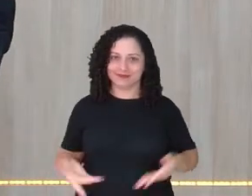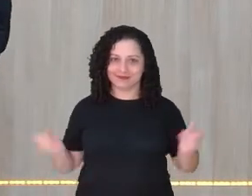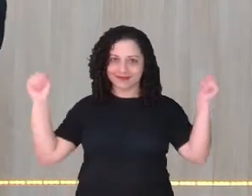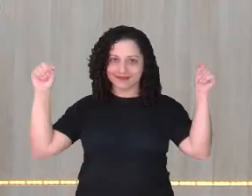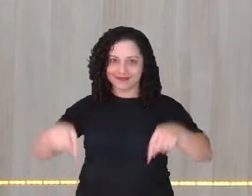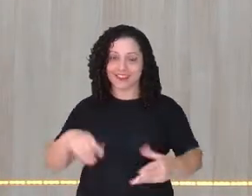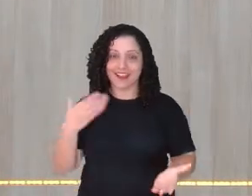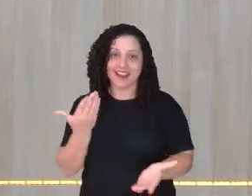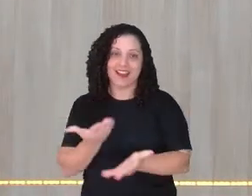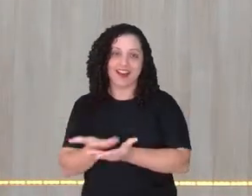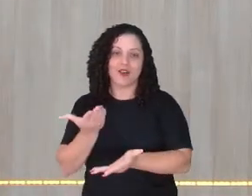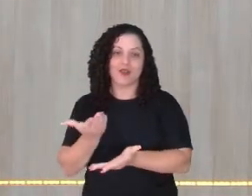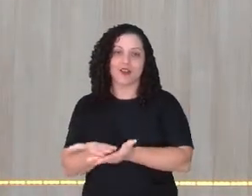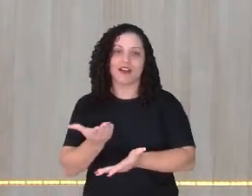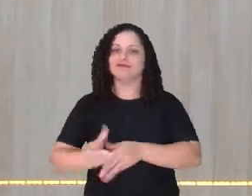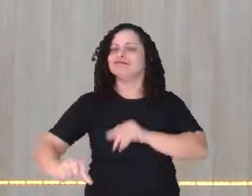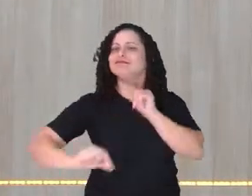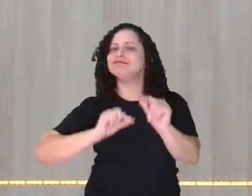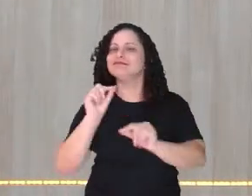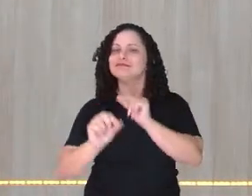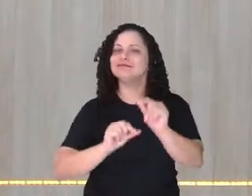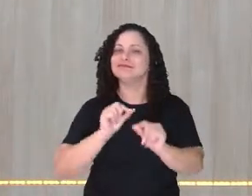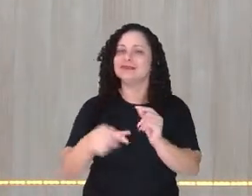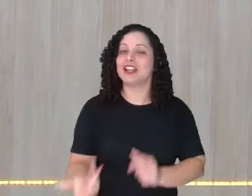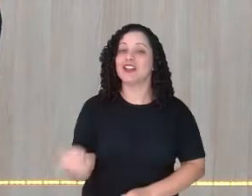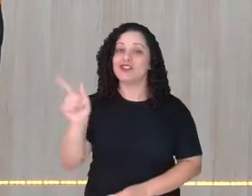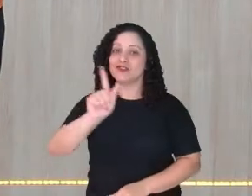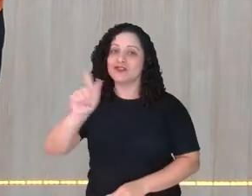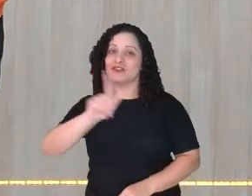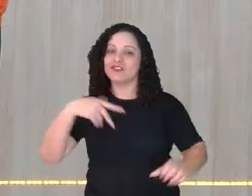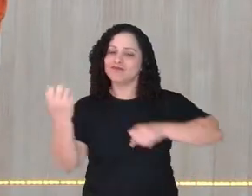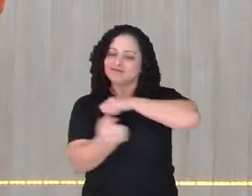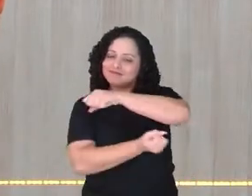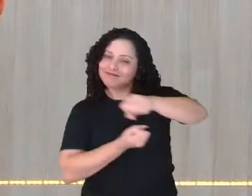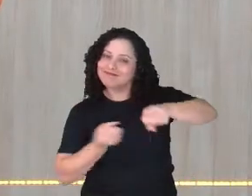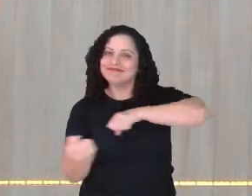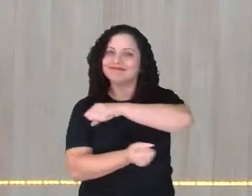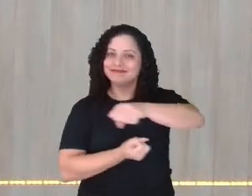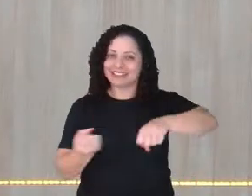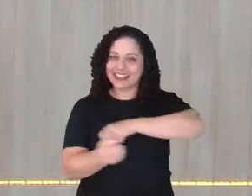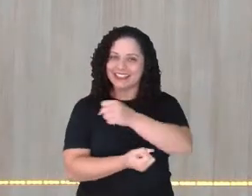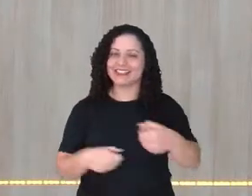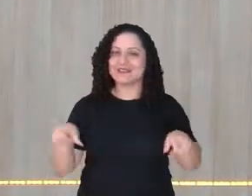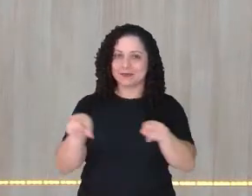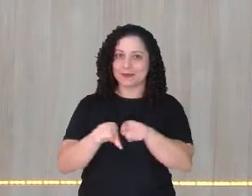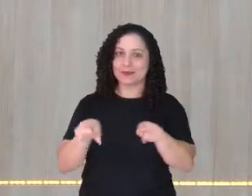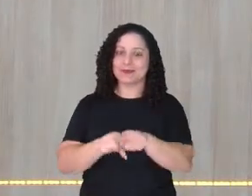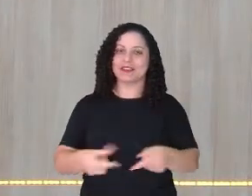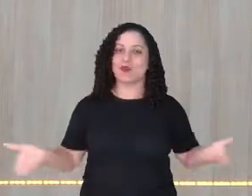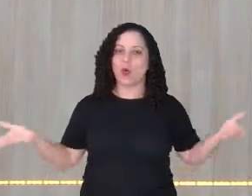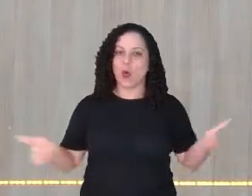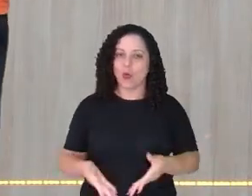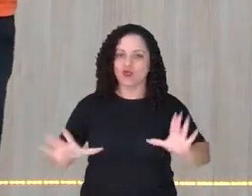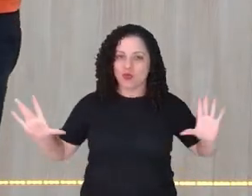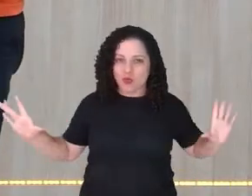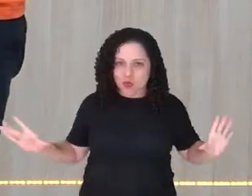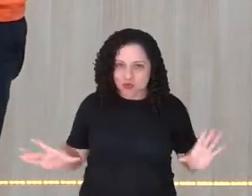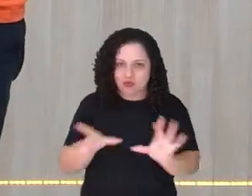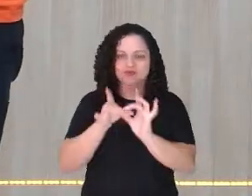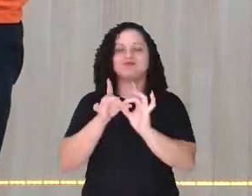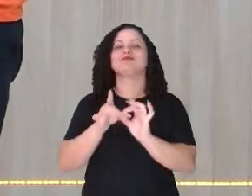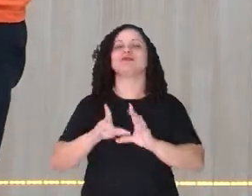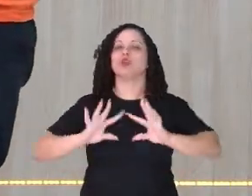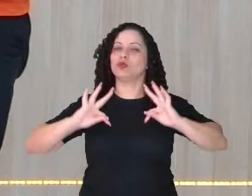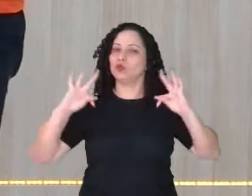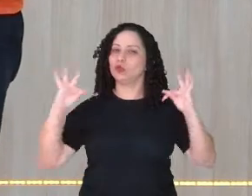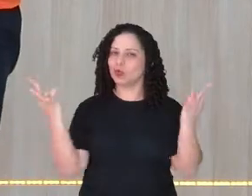mais uma aula de Geografia e Sustentabilidade. Hoje vai ser tudo aqui comigo,